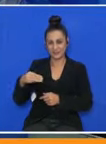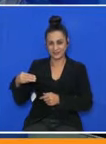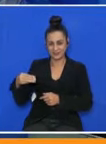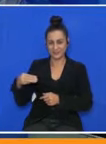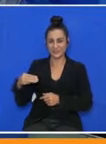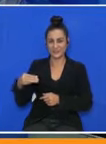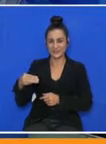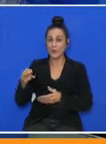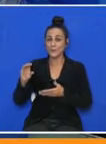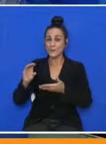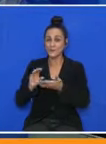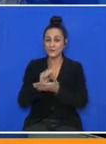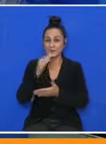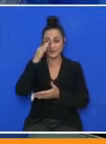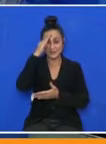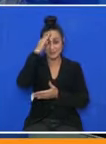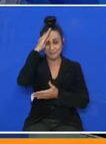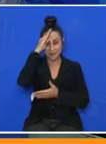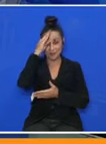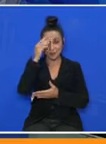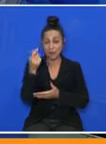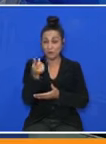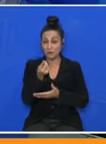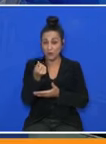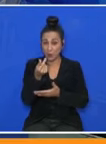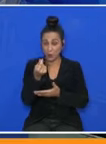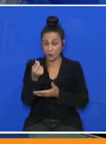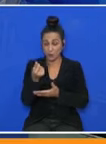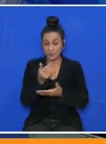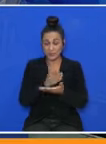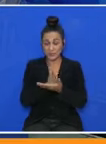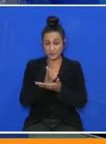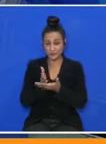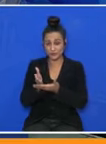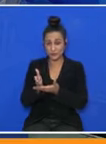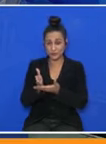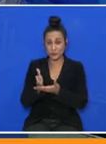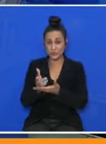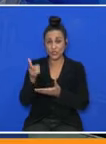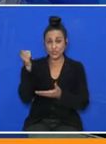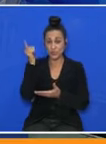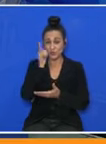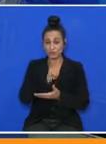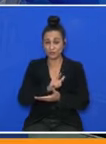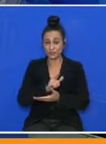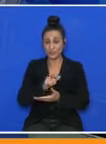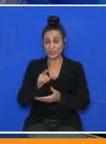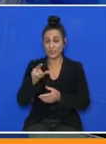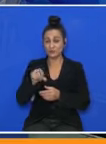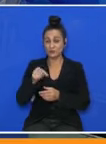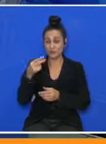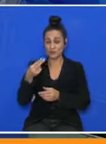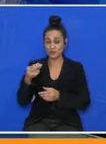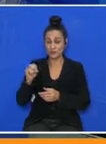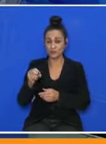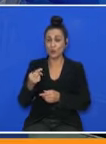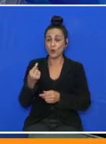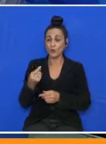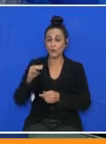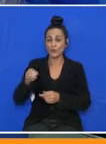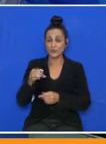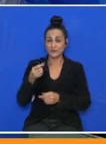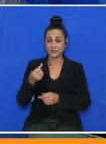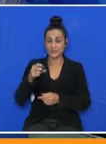2193, com o prêmio principal, o valor que será dividido entre os acertadores dos 20 números, de